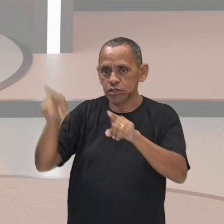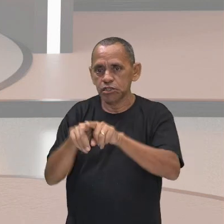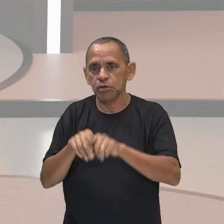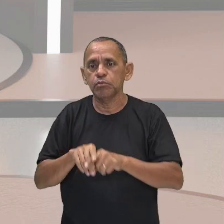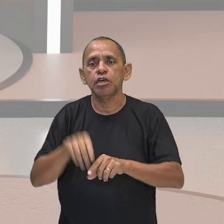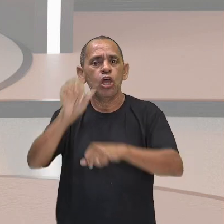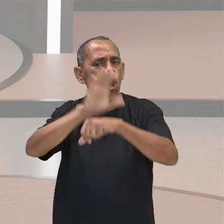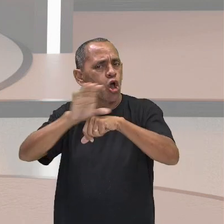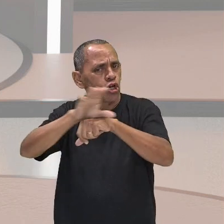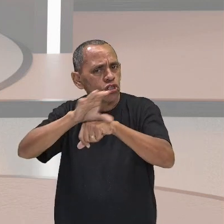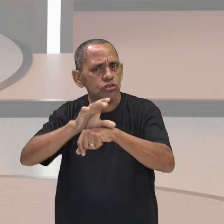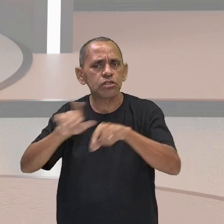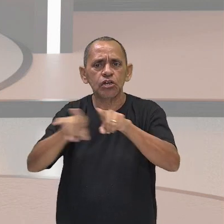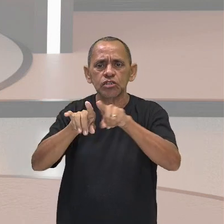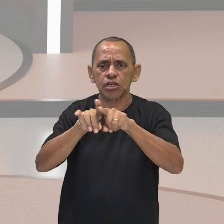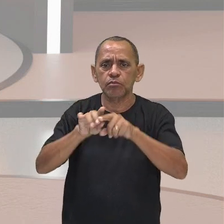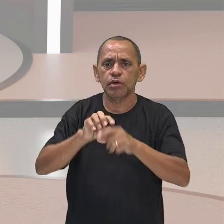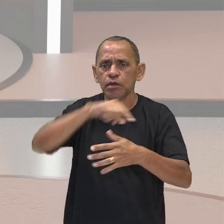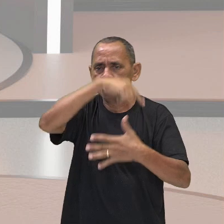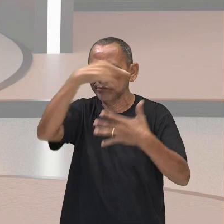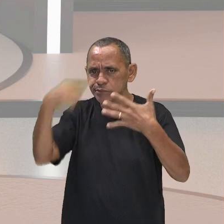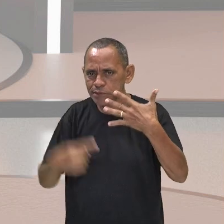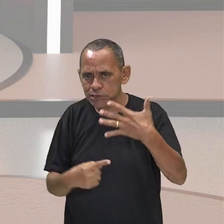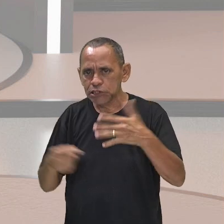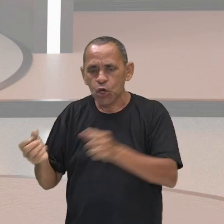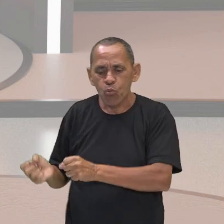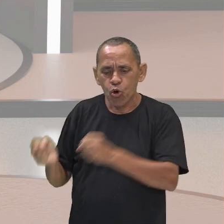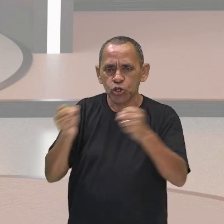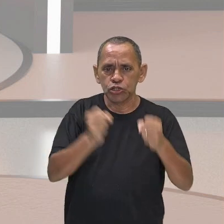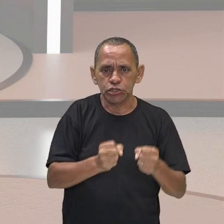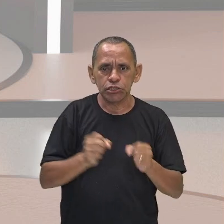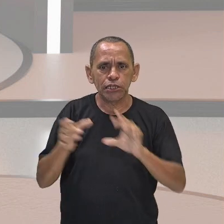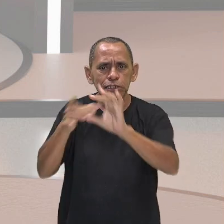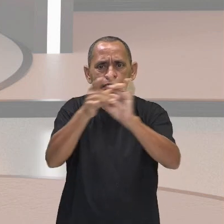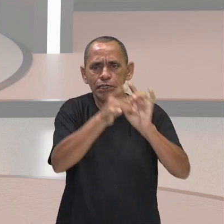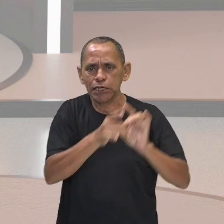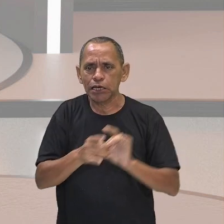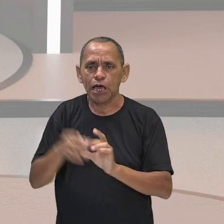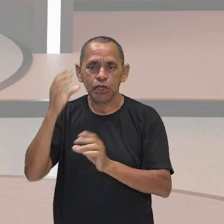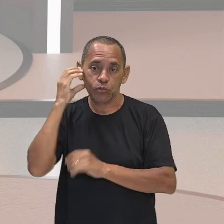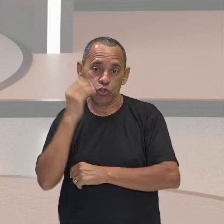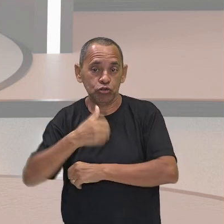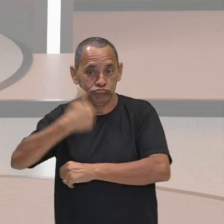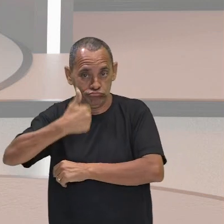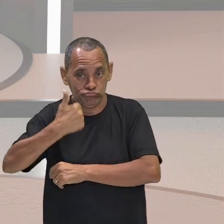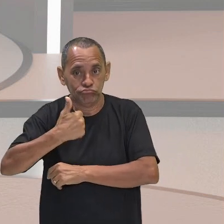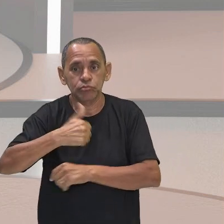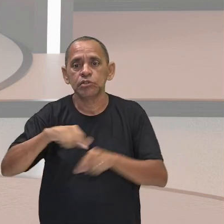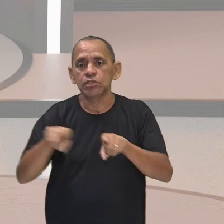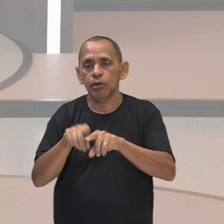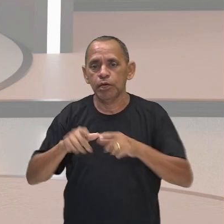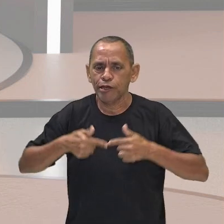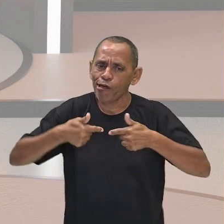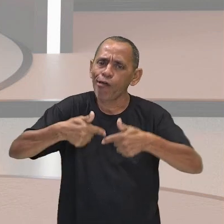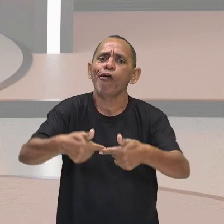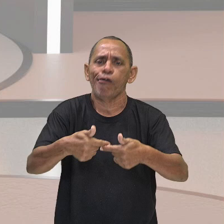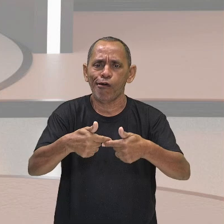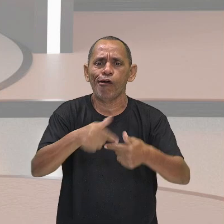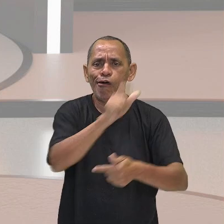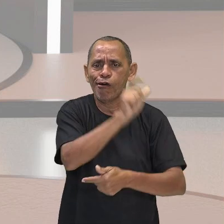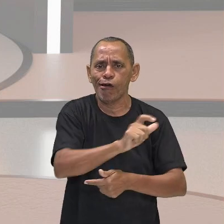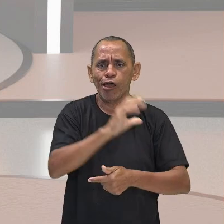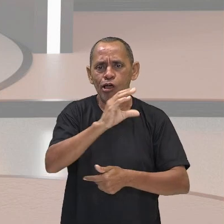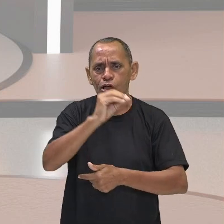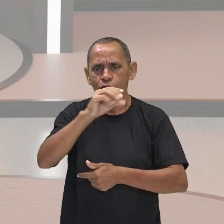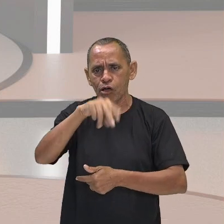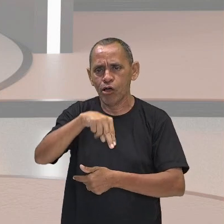Constituição, falei então aí sobre os poderes muito ligados ao imperador Dom Pedro I, as guerras da Confederação do Equador, a Guerra da